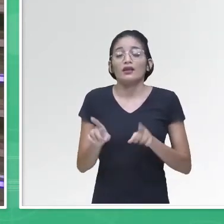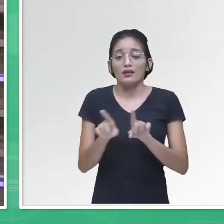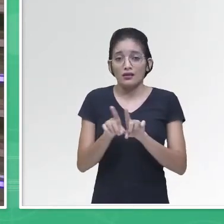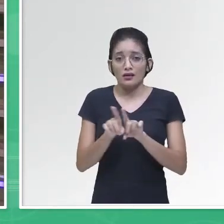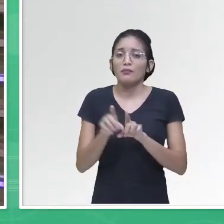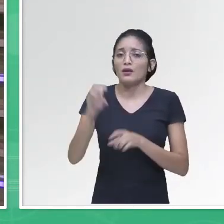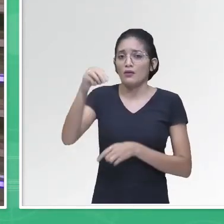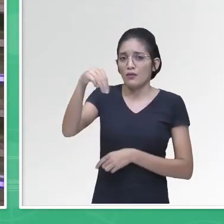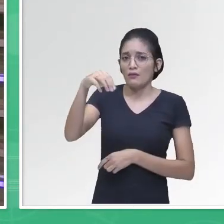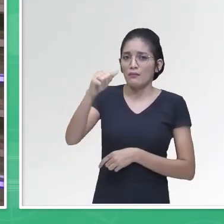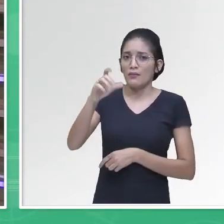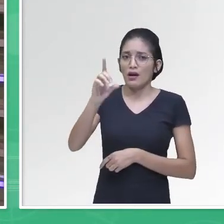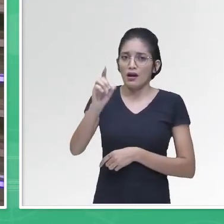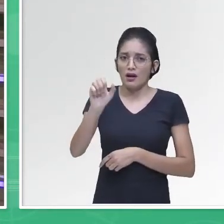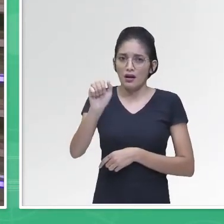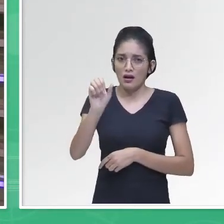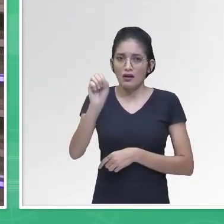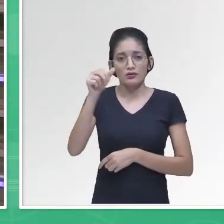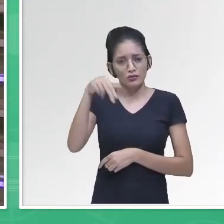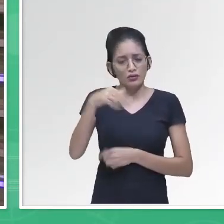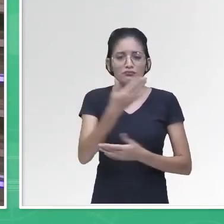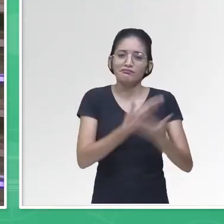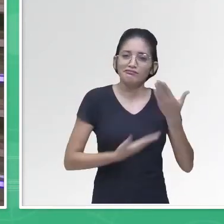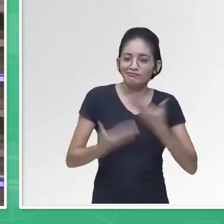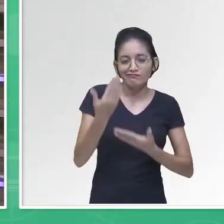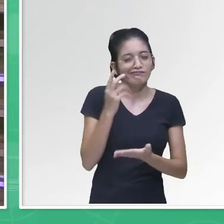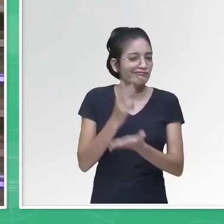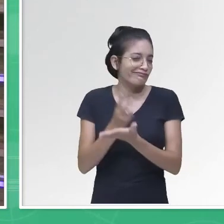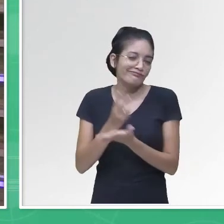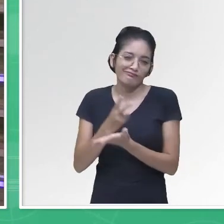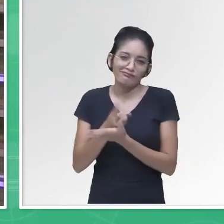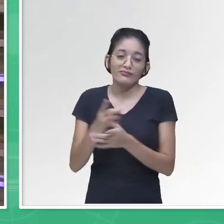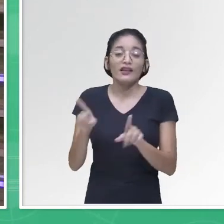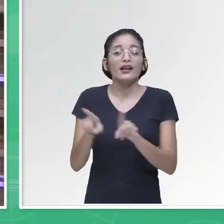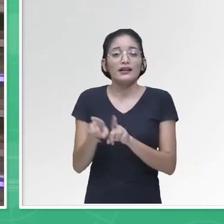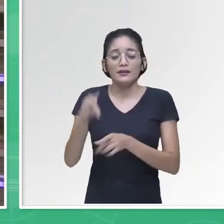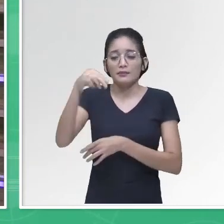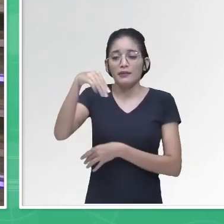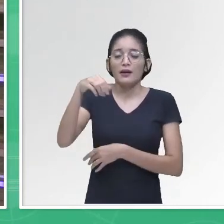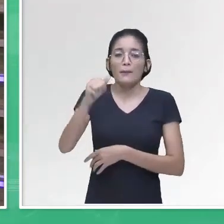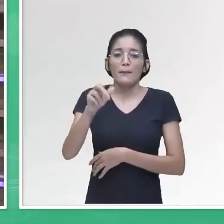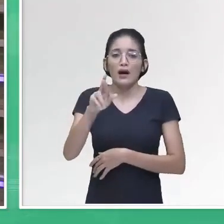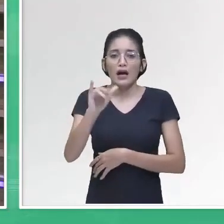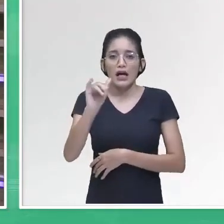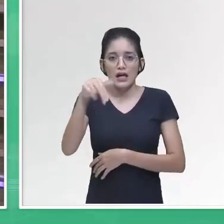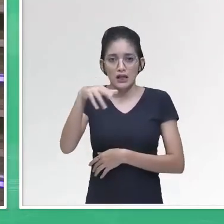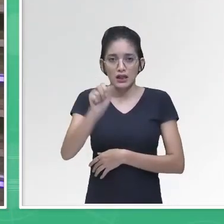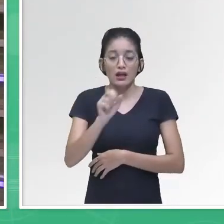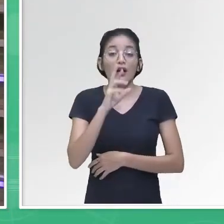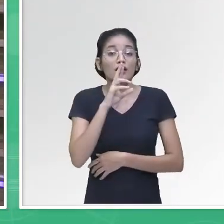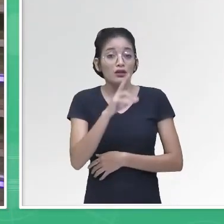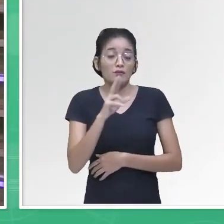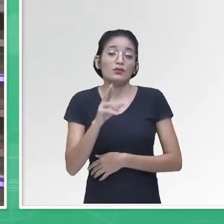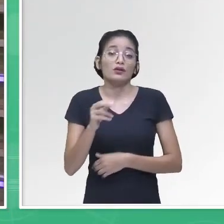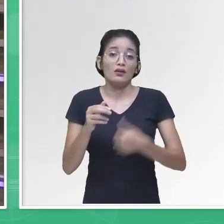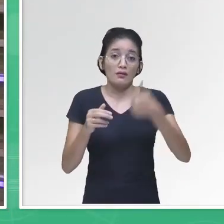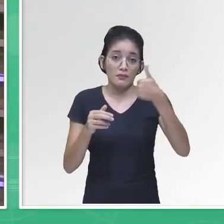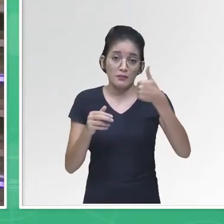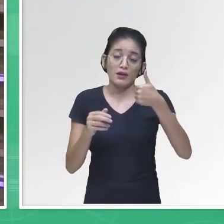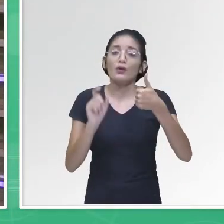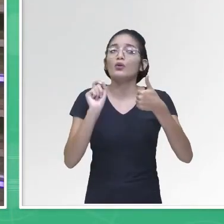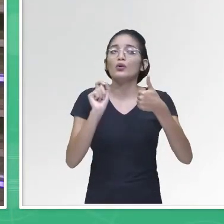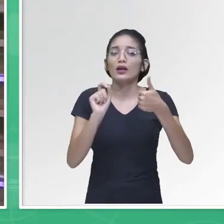sempre participando aqui, né? Tem a Marina Souza, tá dizendo que a questão 1 é a